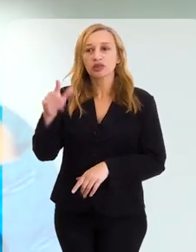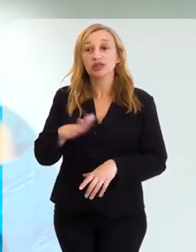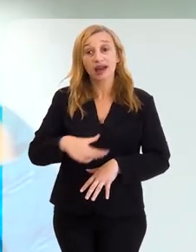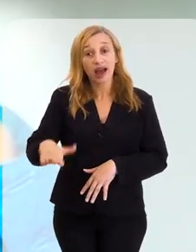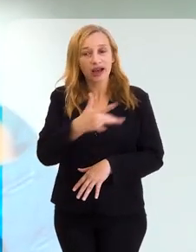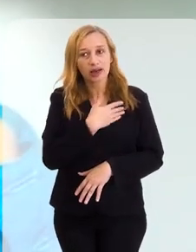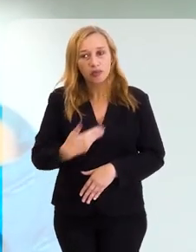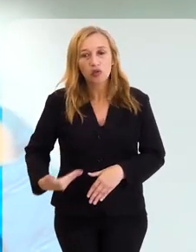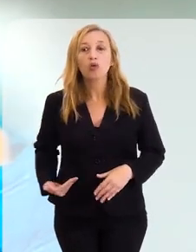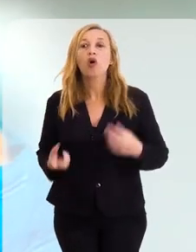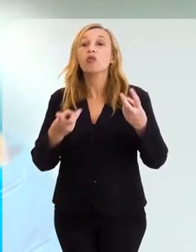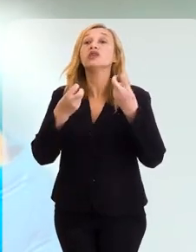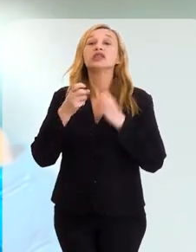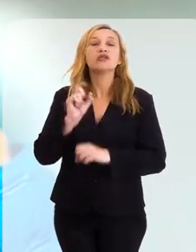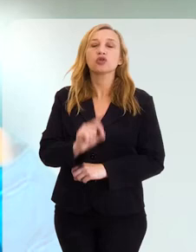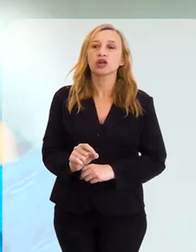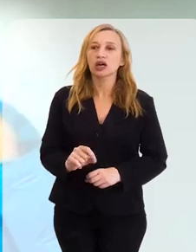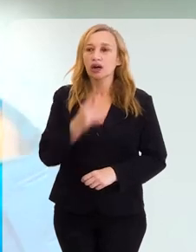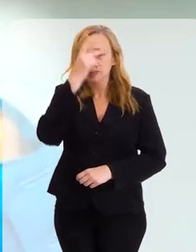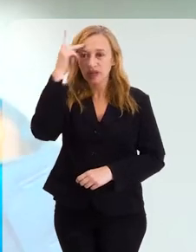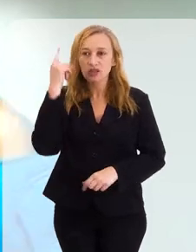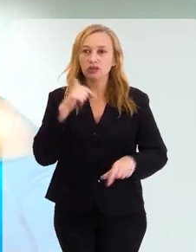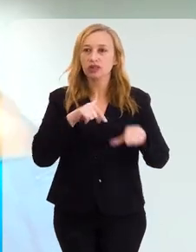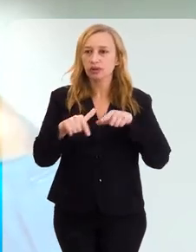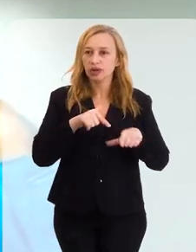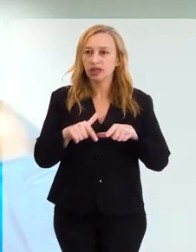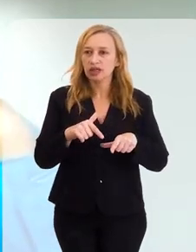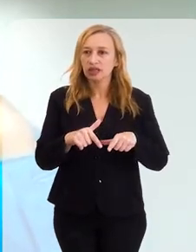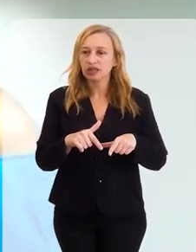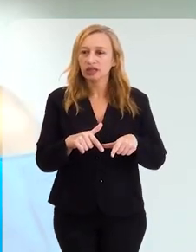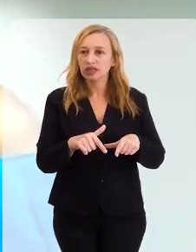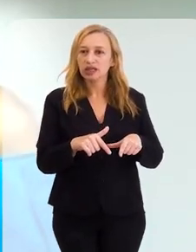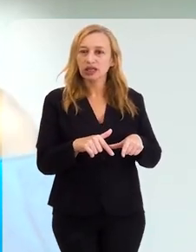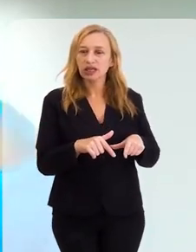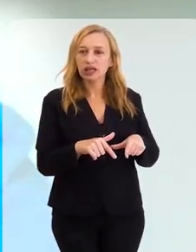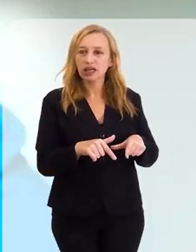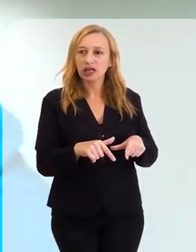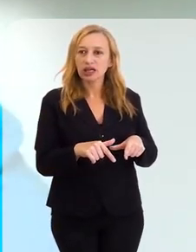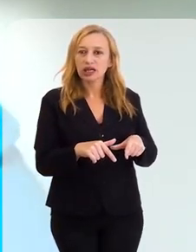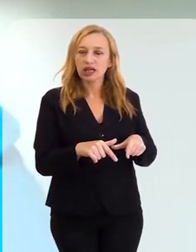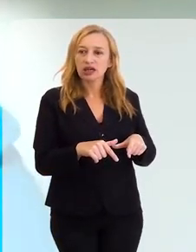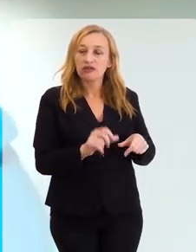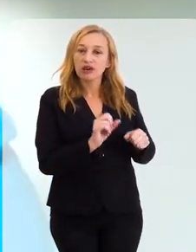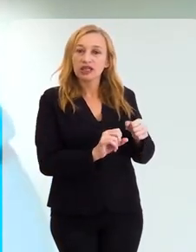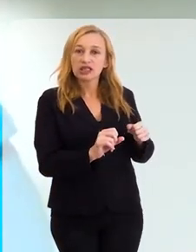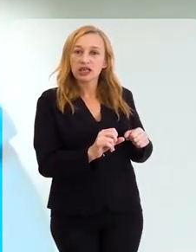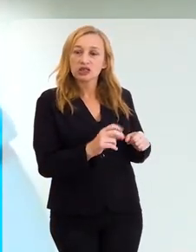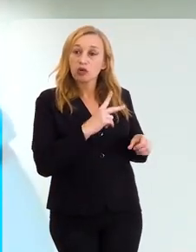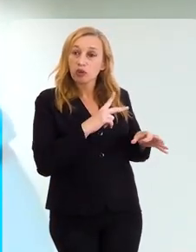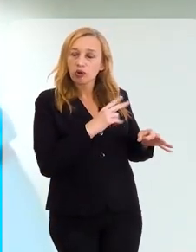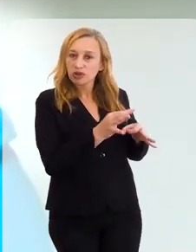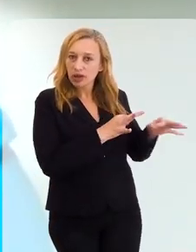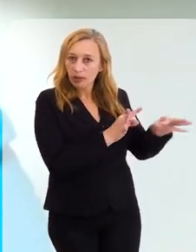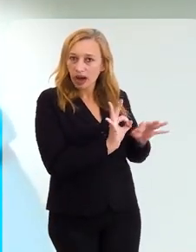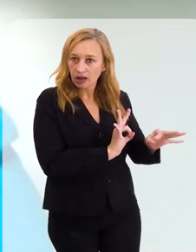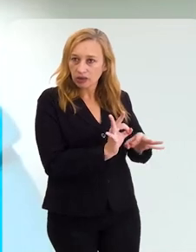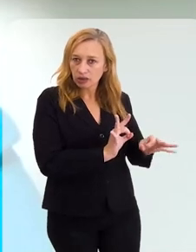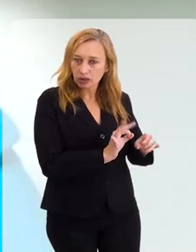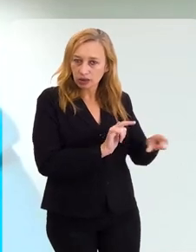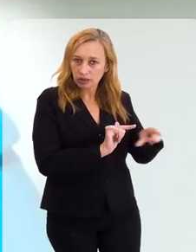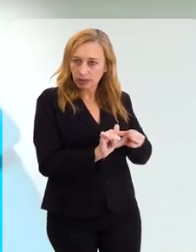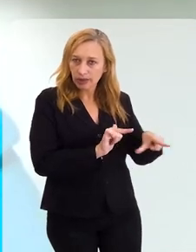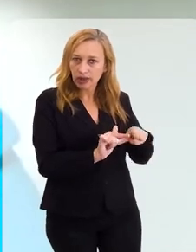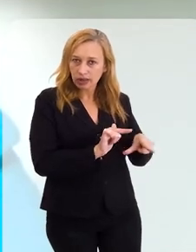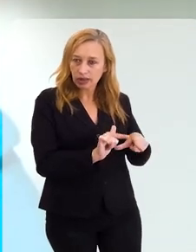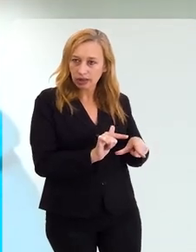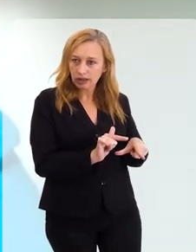no setor público, que se observa o trabalhador tendo que redesenhar a própria tarefa. Então, essa é uma primeira coisa,